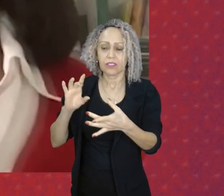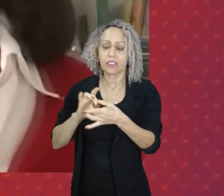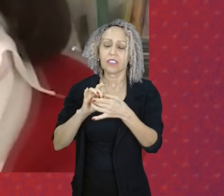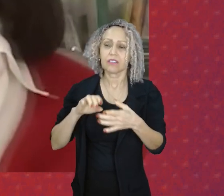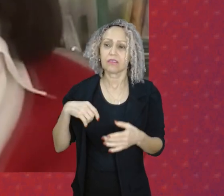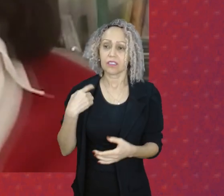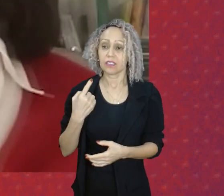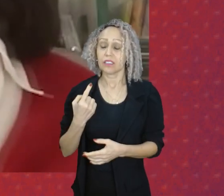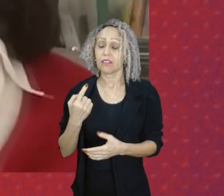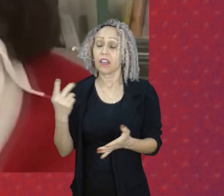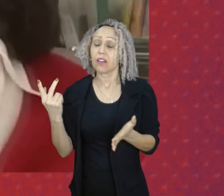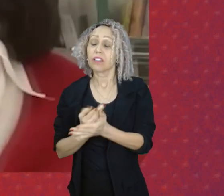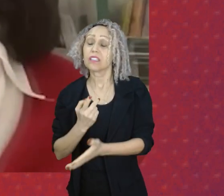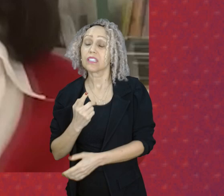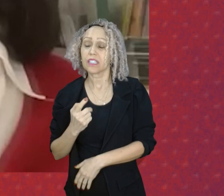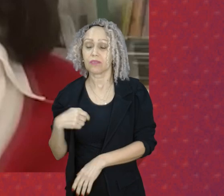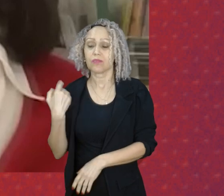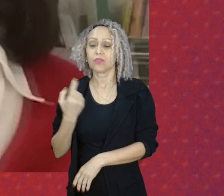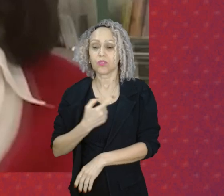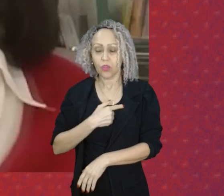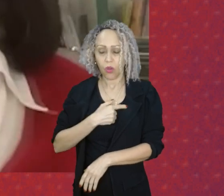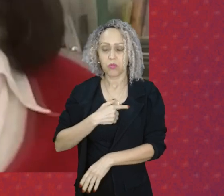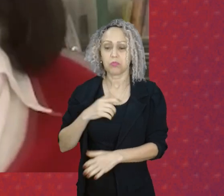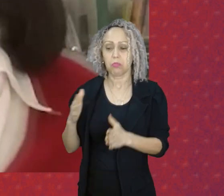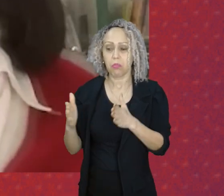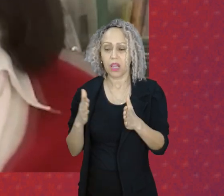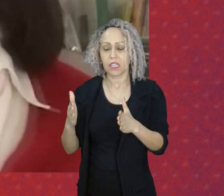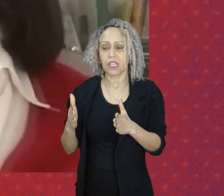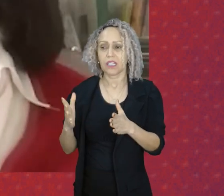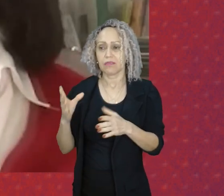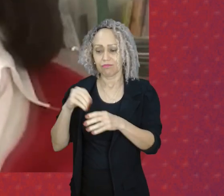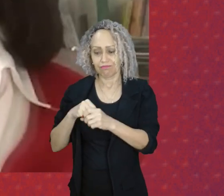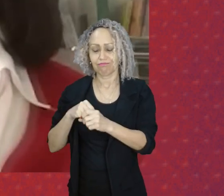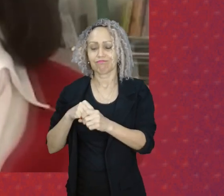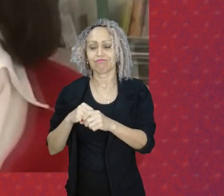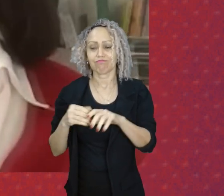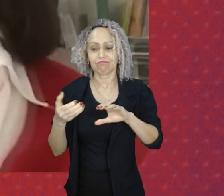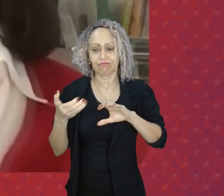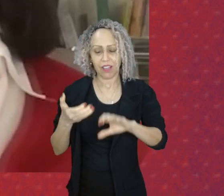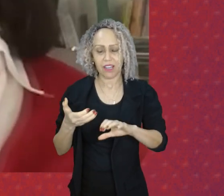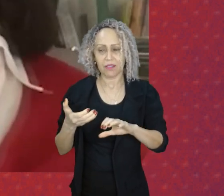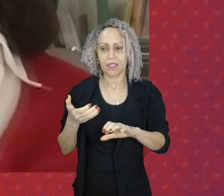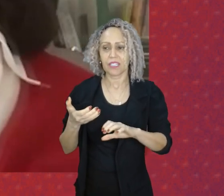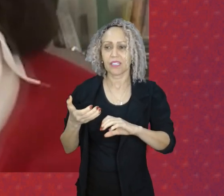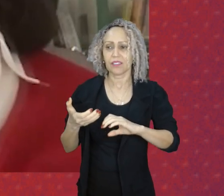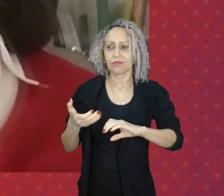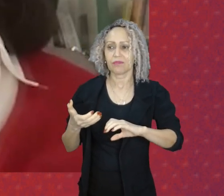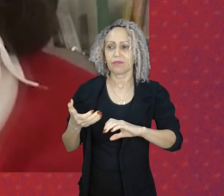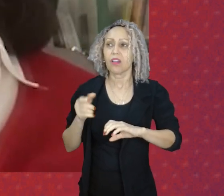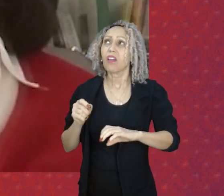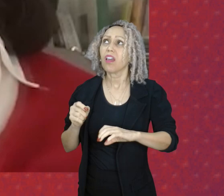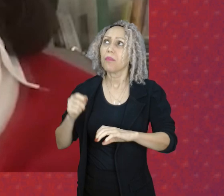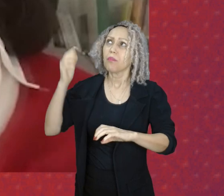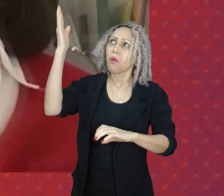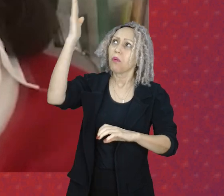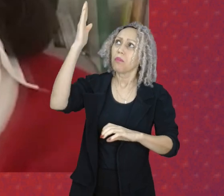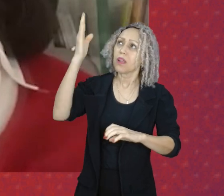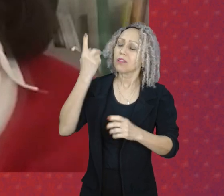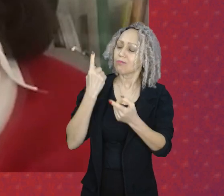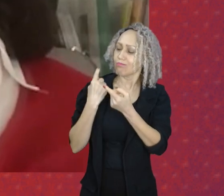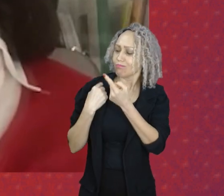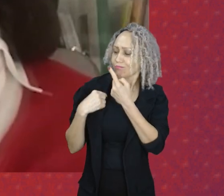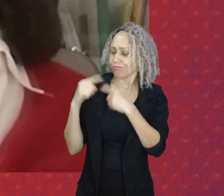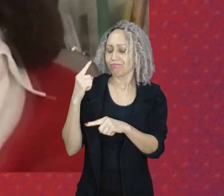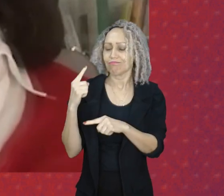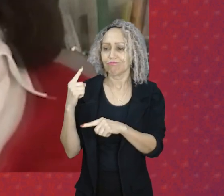inseridos no projeto de reconstrução e transformação do Brasil. Então, nós vamos ter